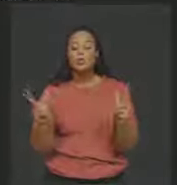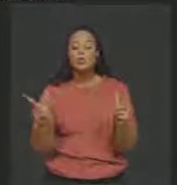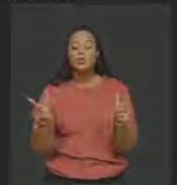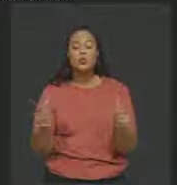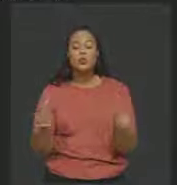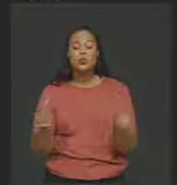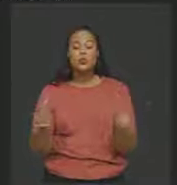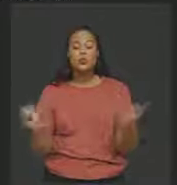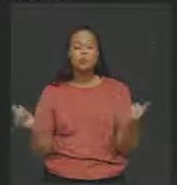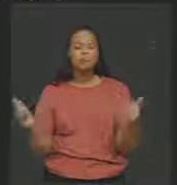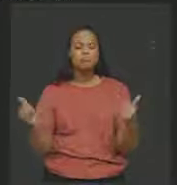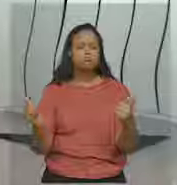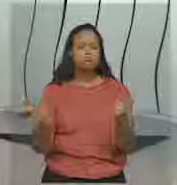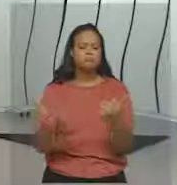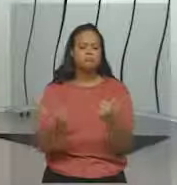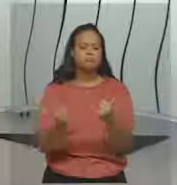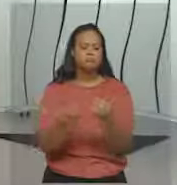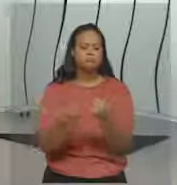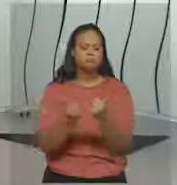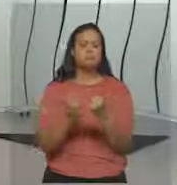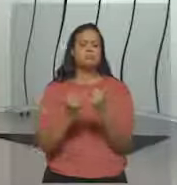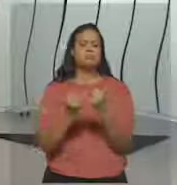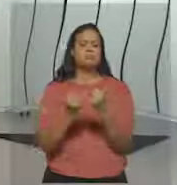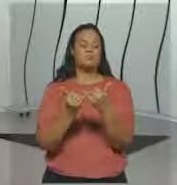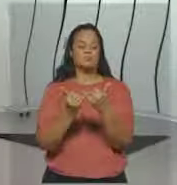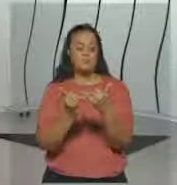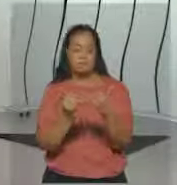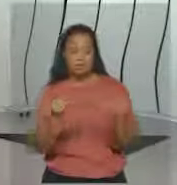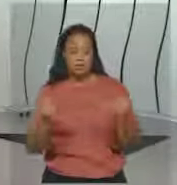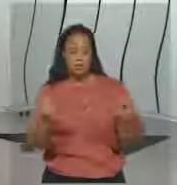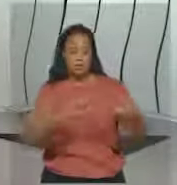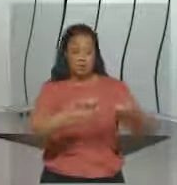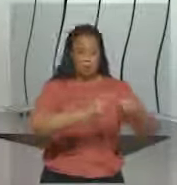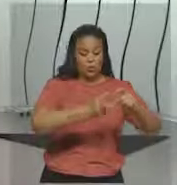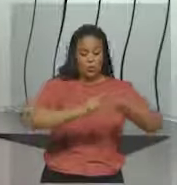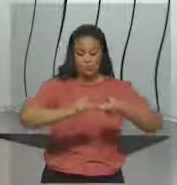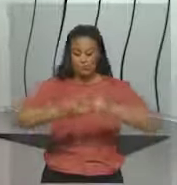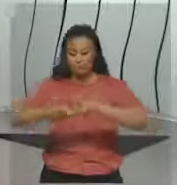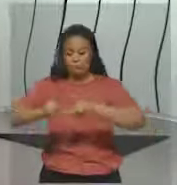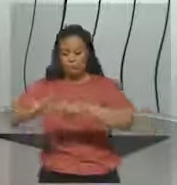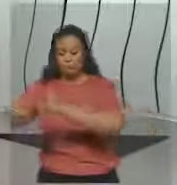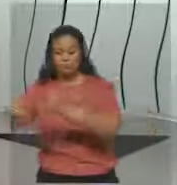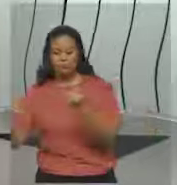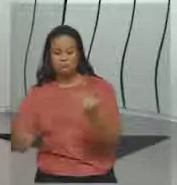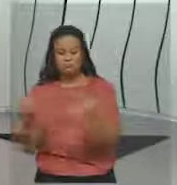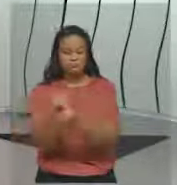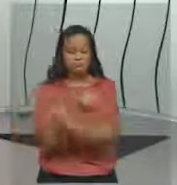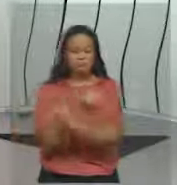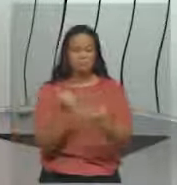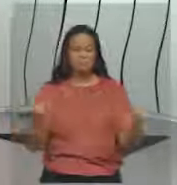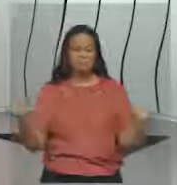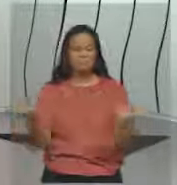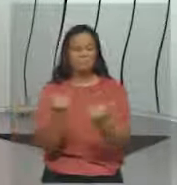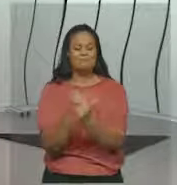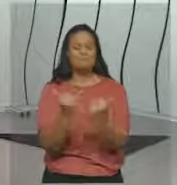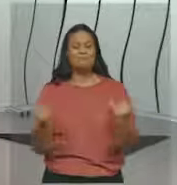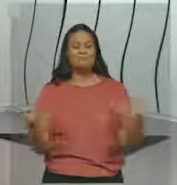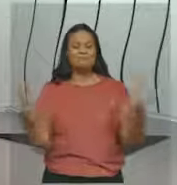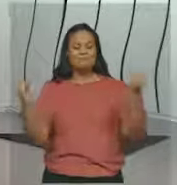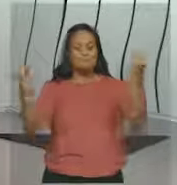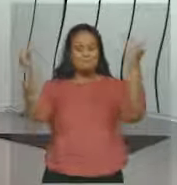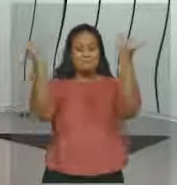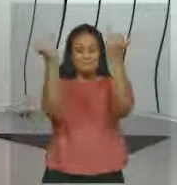estão conectados. Então, a corrente elétrica está passando por aquele circuito e está passando em todos os componentes que formam aquele